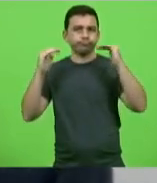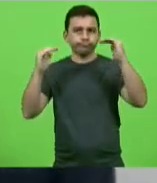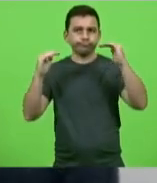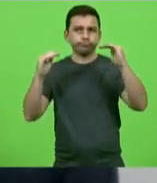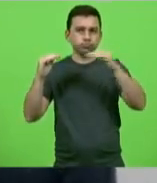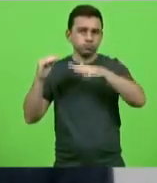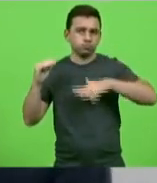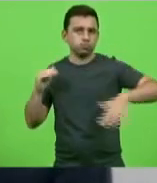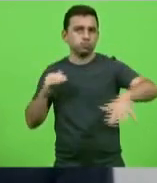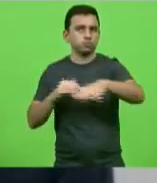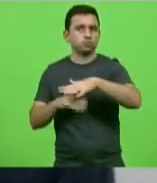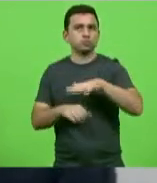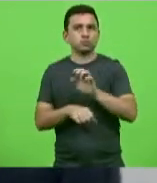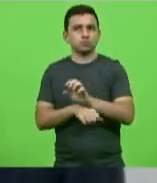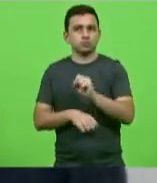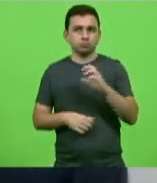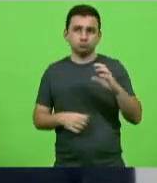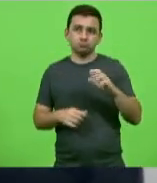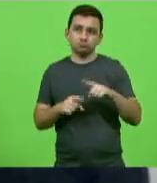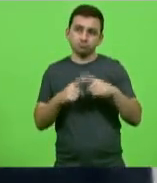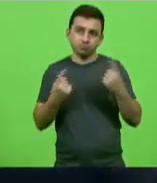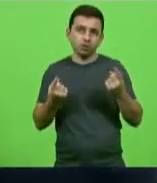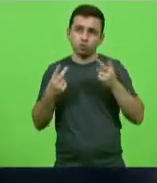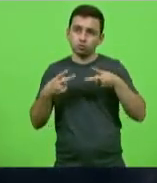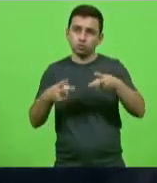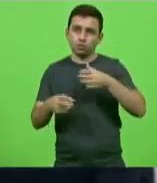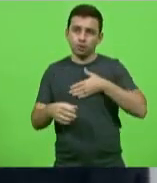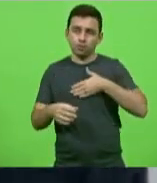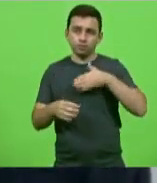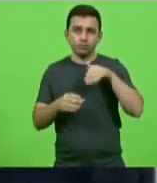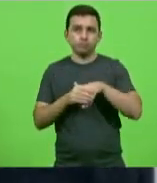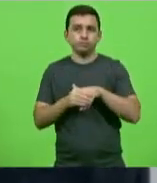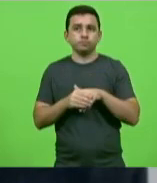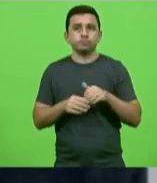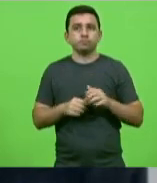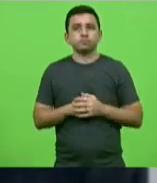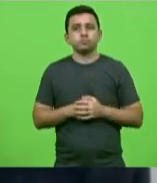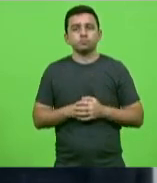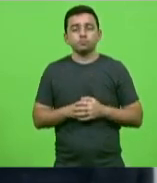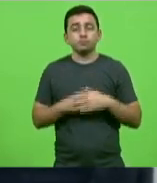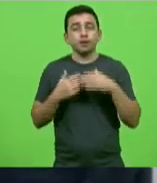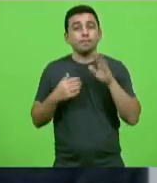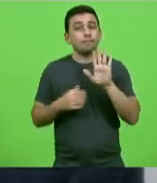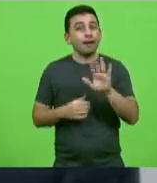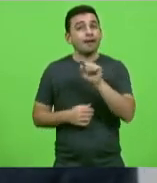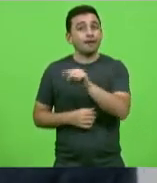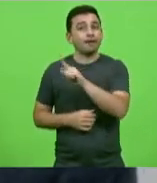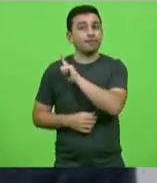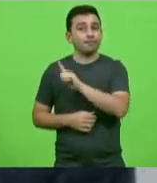administração estadual. Dito isso, continuo no meu voto. Mas o governador...